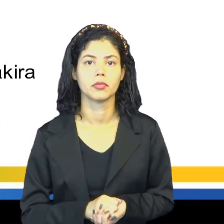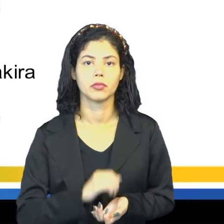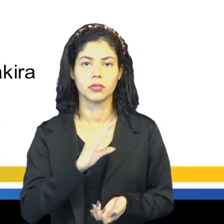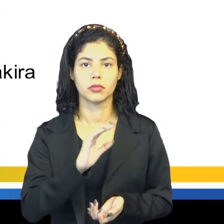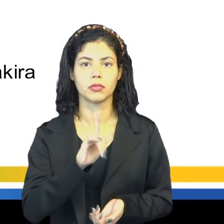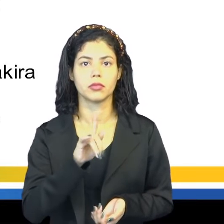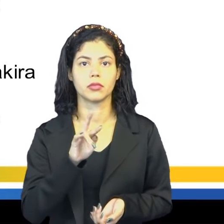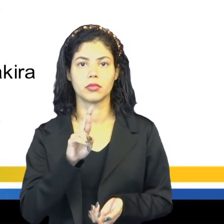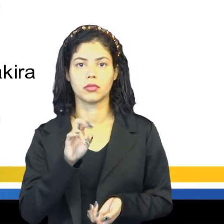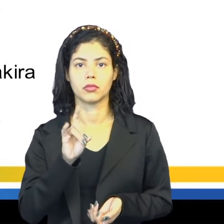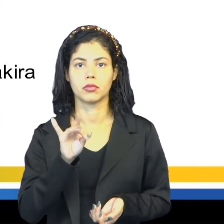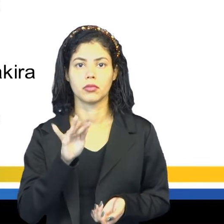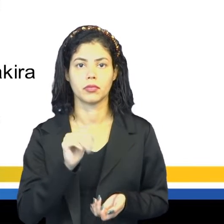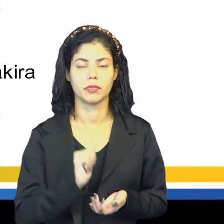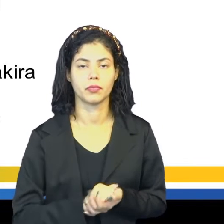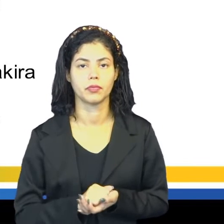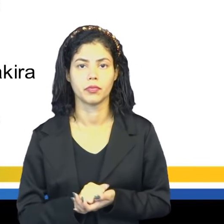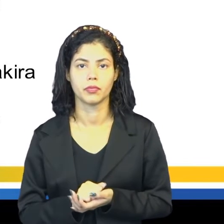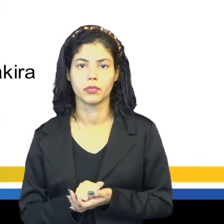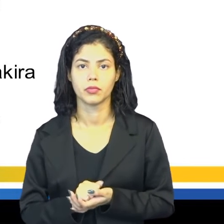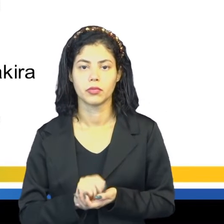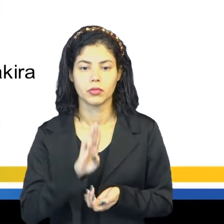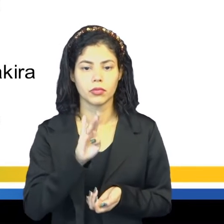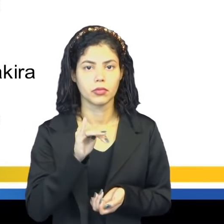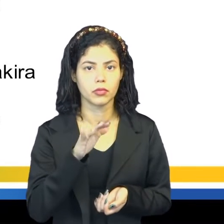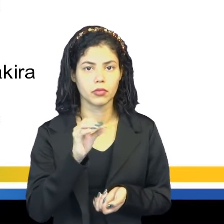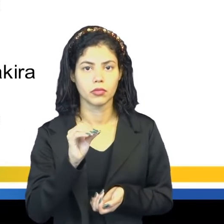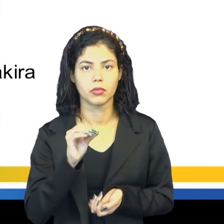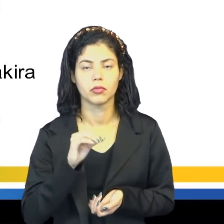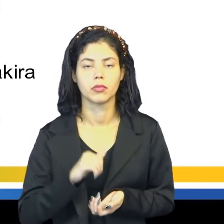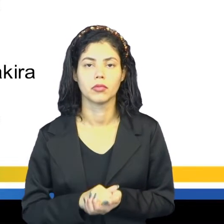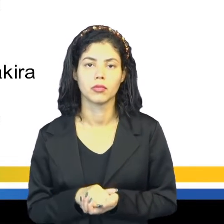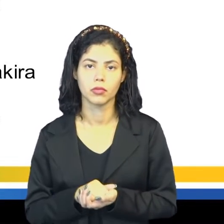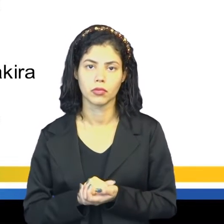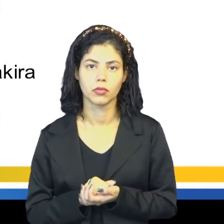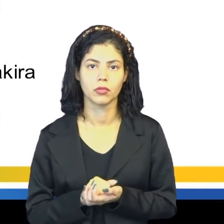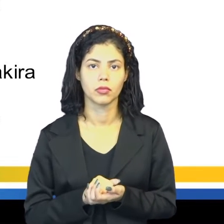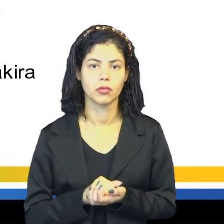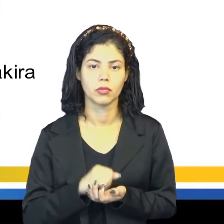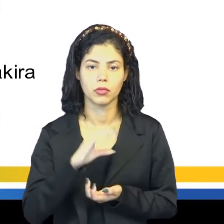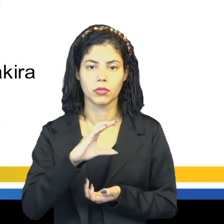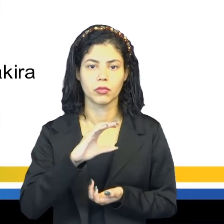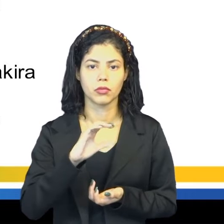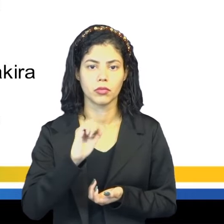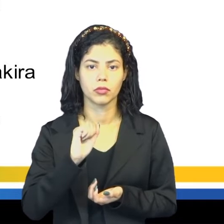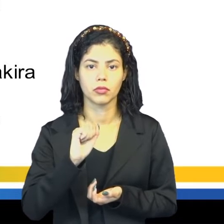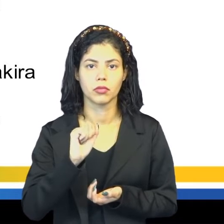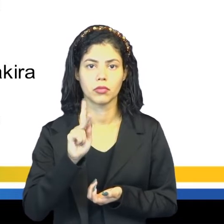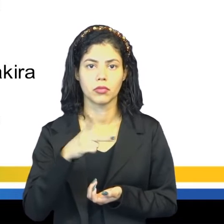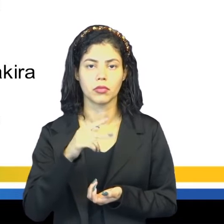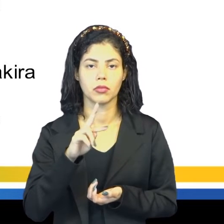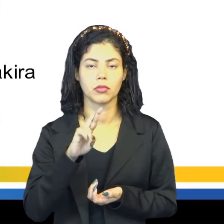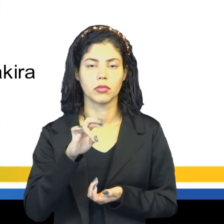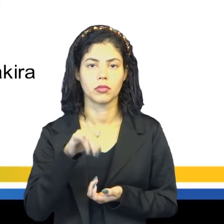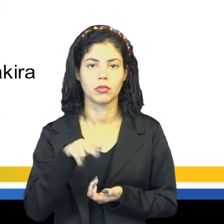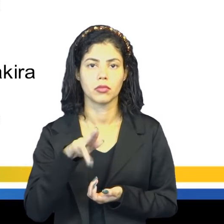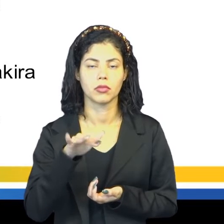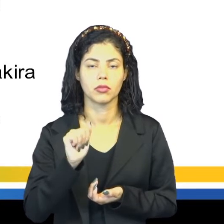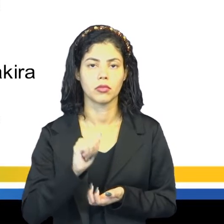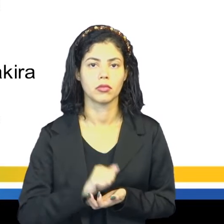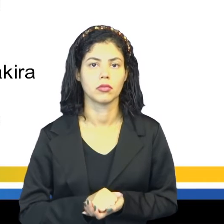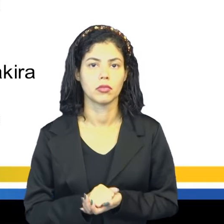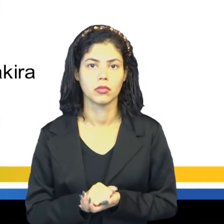Leite. Nós temos a Beyoncé, nós temos Shakira, a